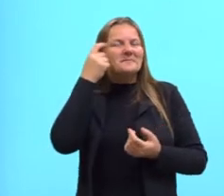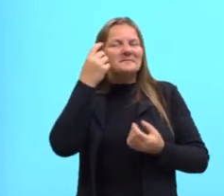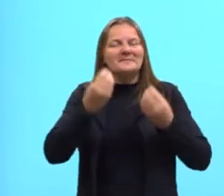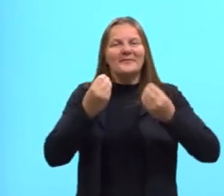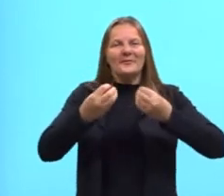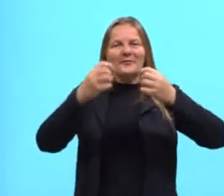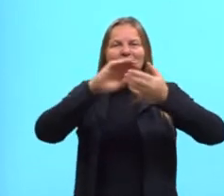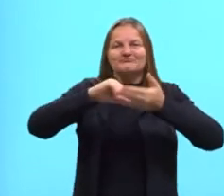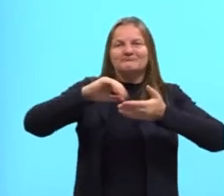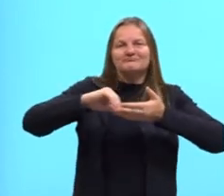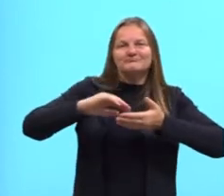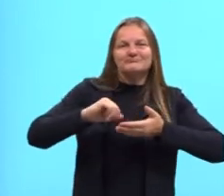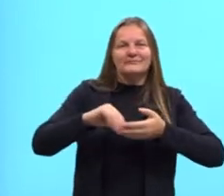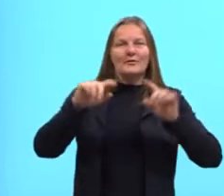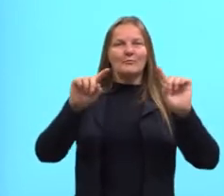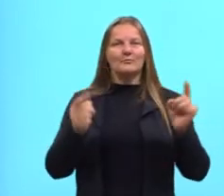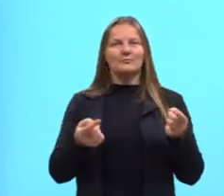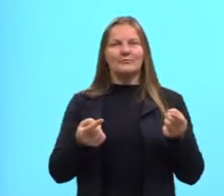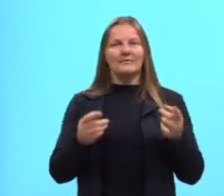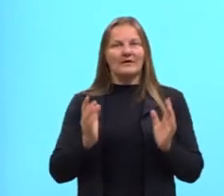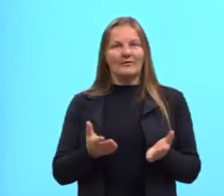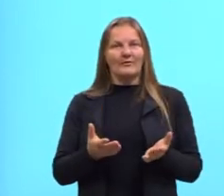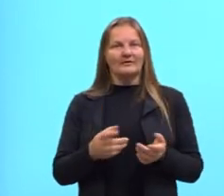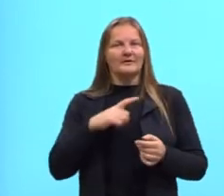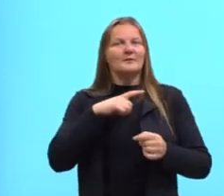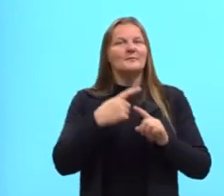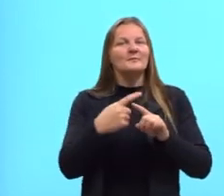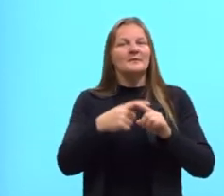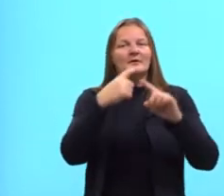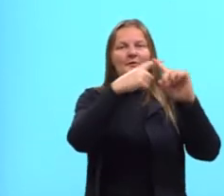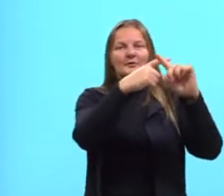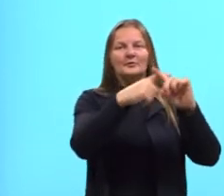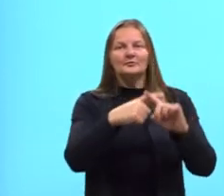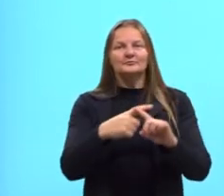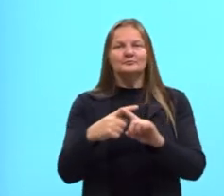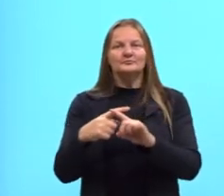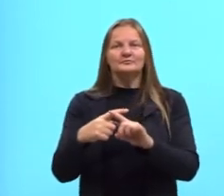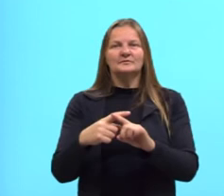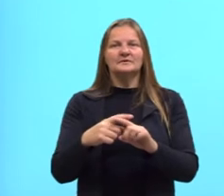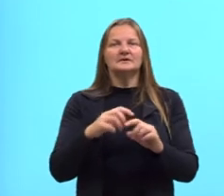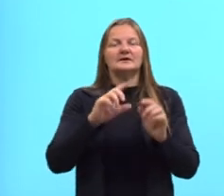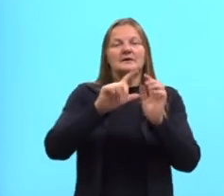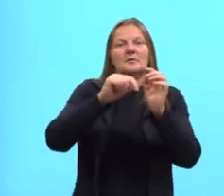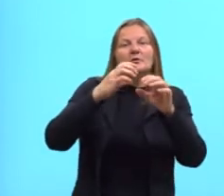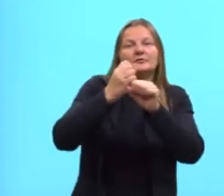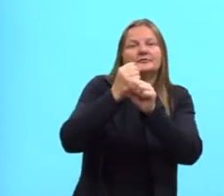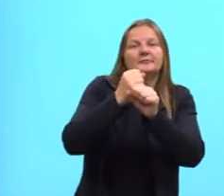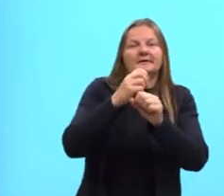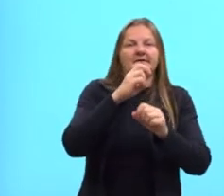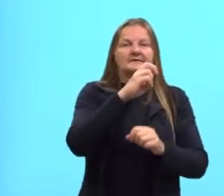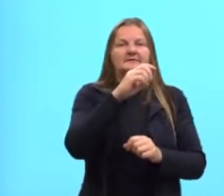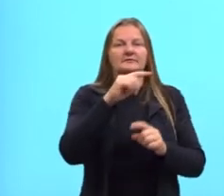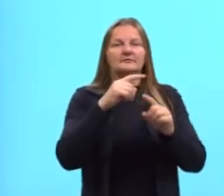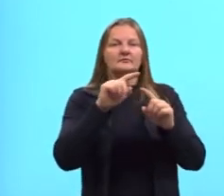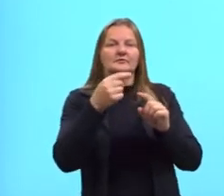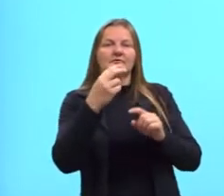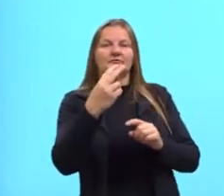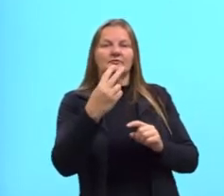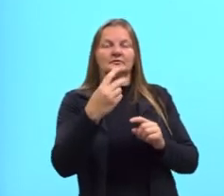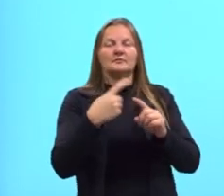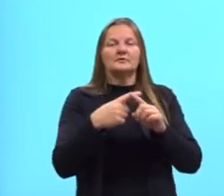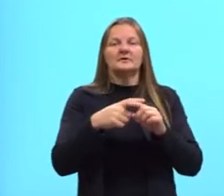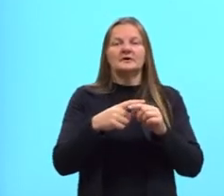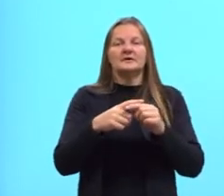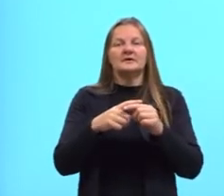em eliminar o parênteses agora ou fazer a multiplicação e depois tomar com 5,2 porque eu tenho